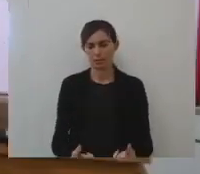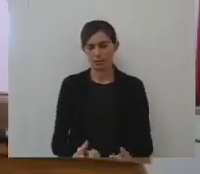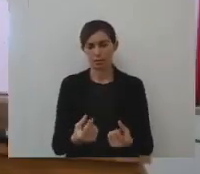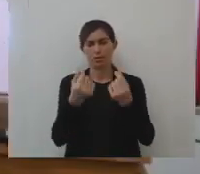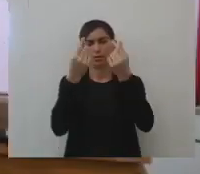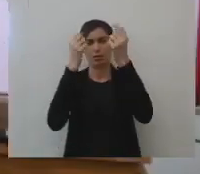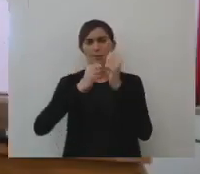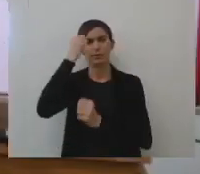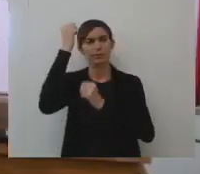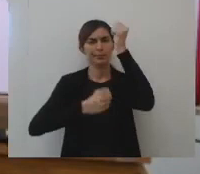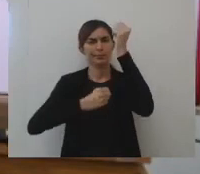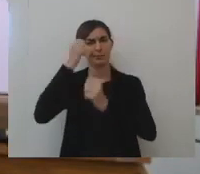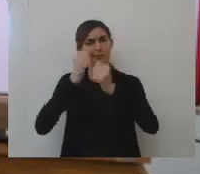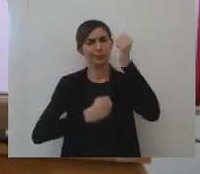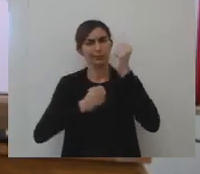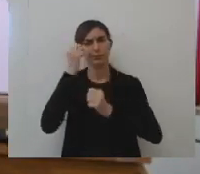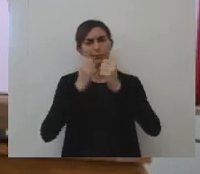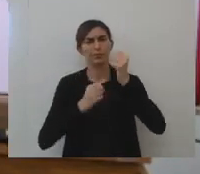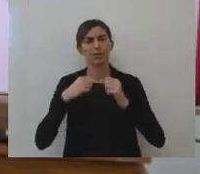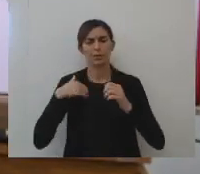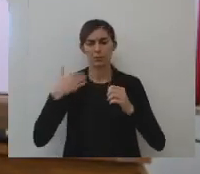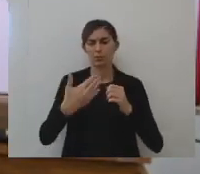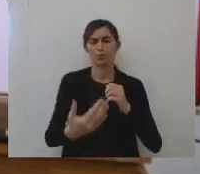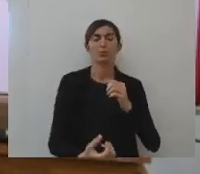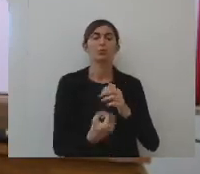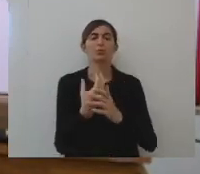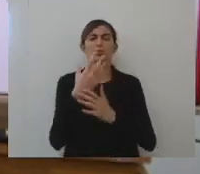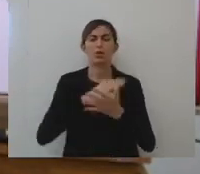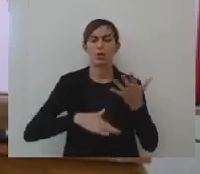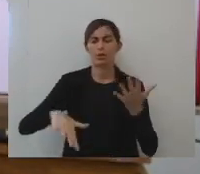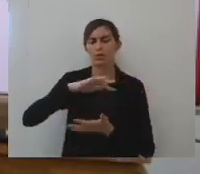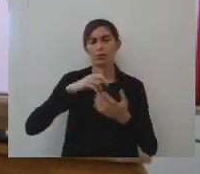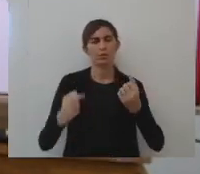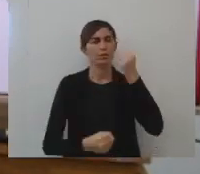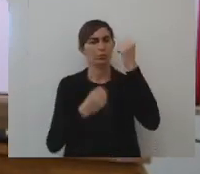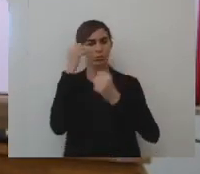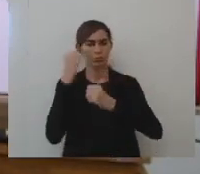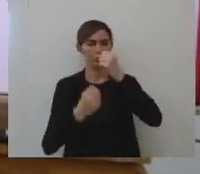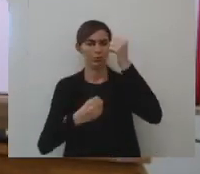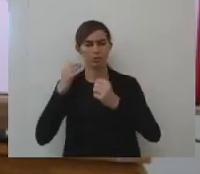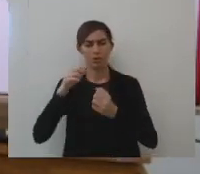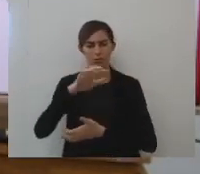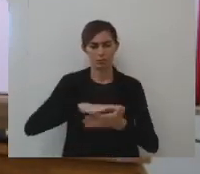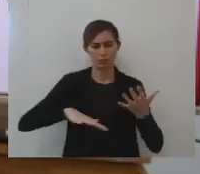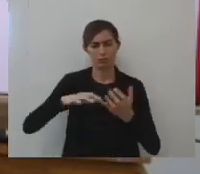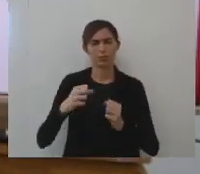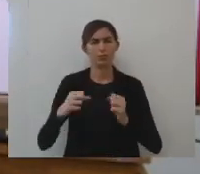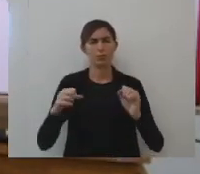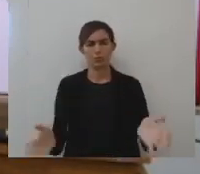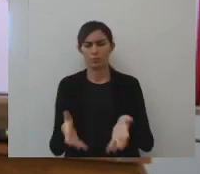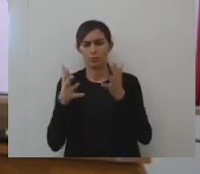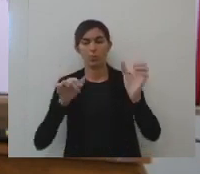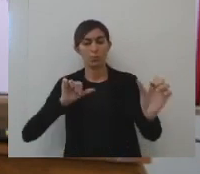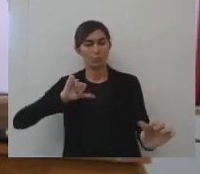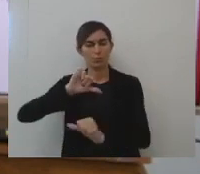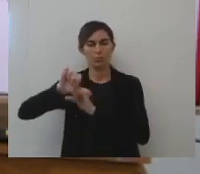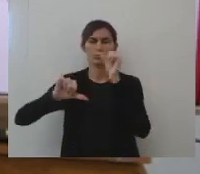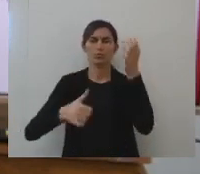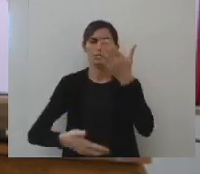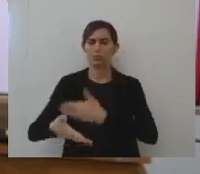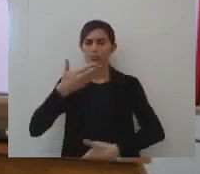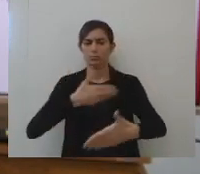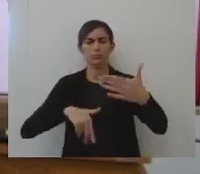capitalismo industrial. O capitalismo industrial ele vem surgir com a Revolução Industrial. A Revolução Industrial provoca uma grande mudança nas